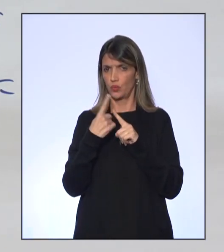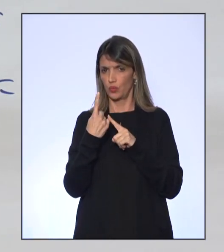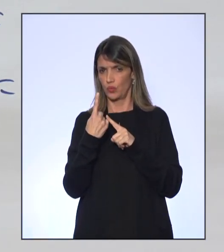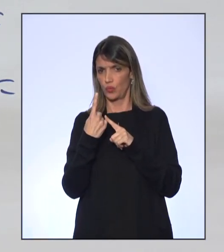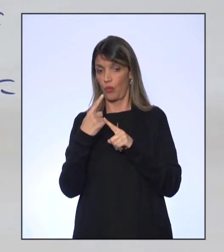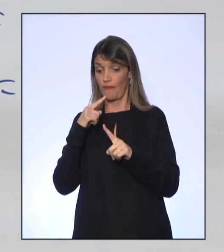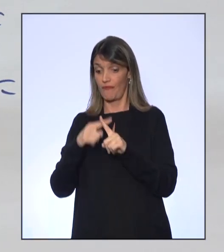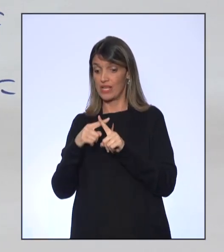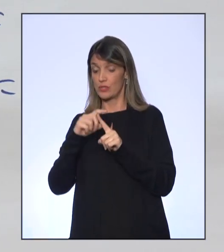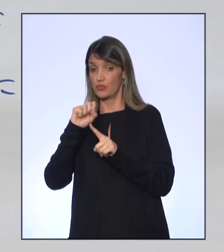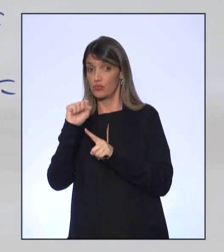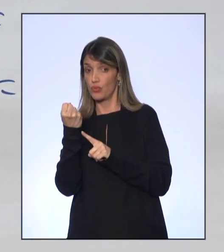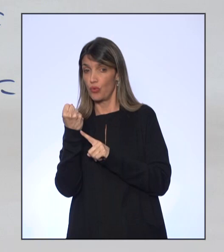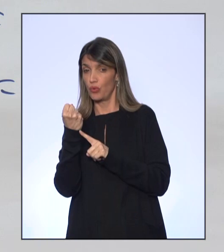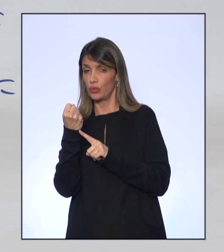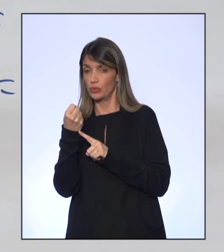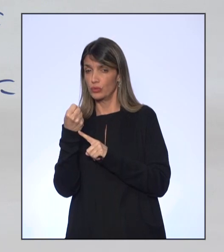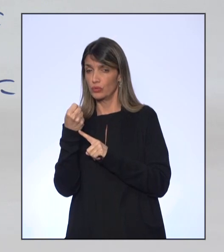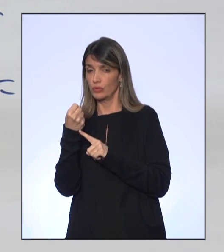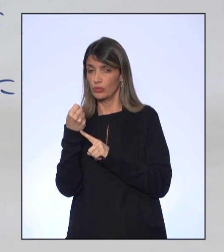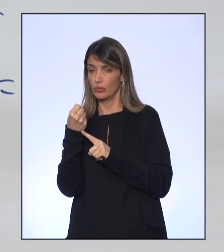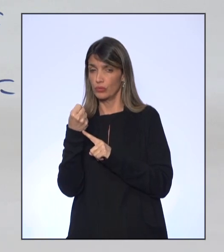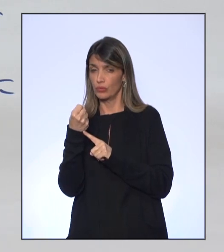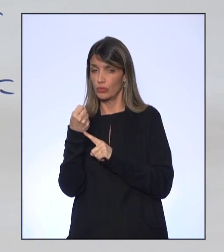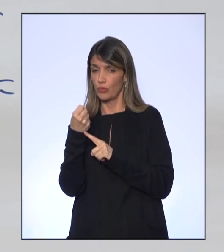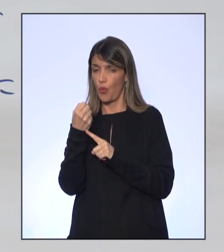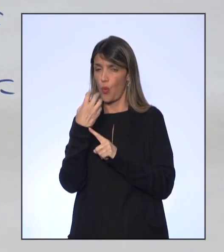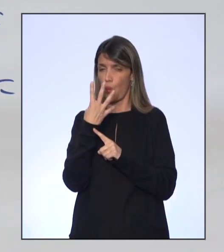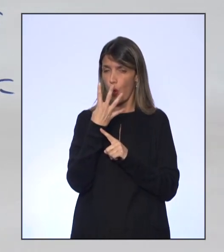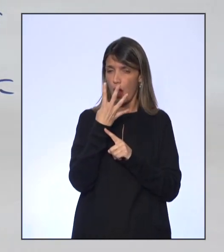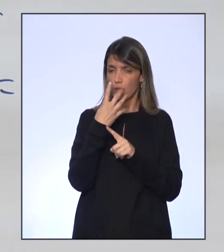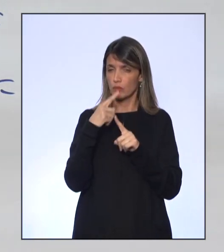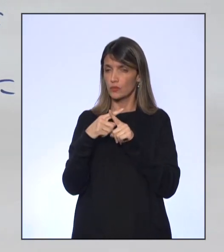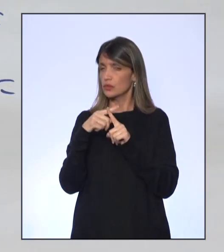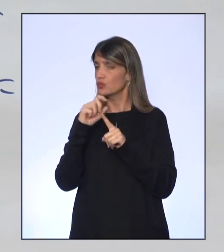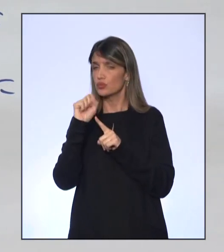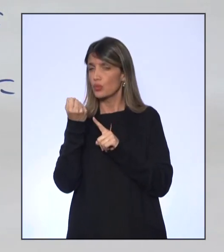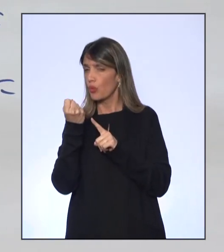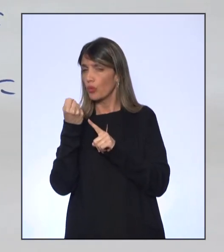8. 4 vezes 8 dá quanto?